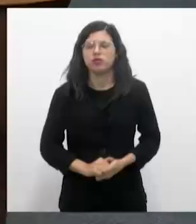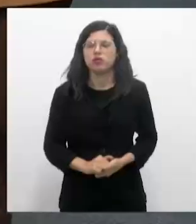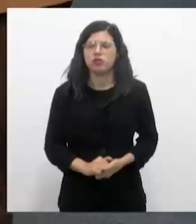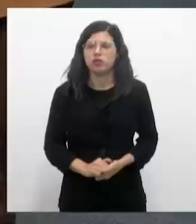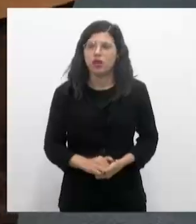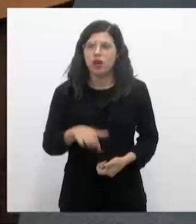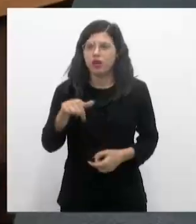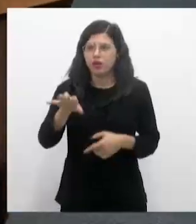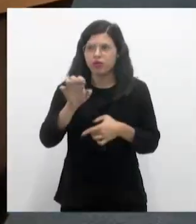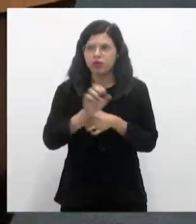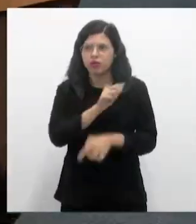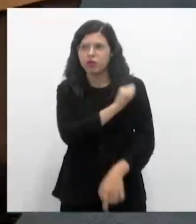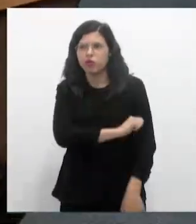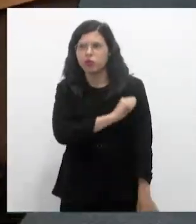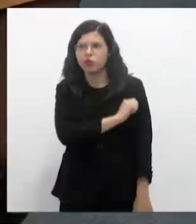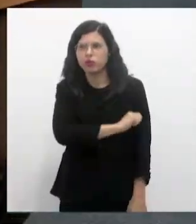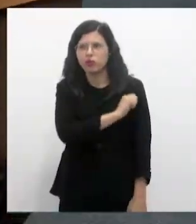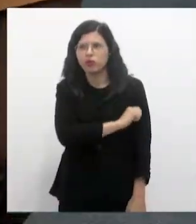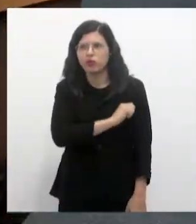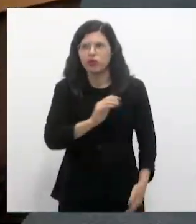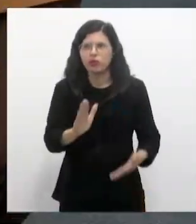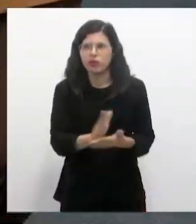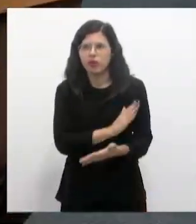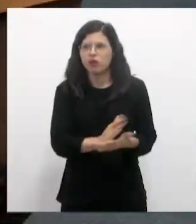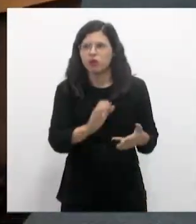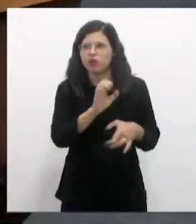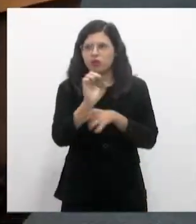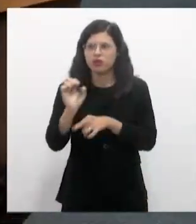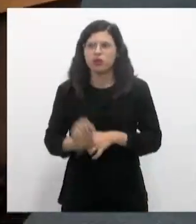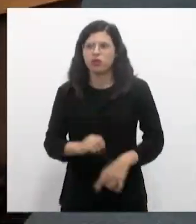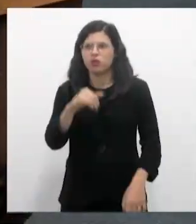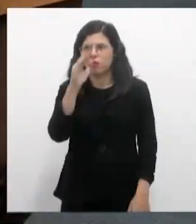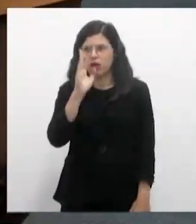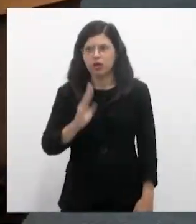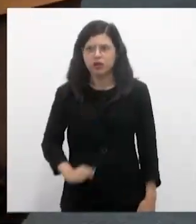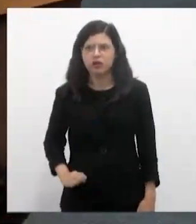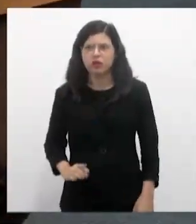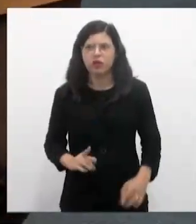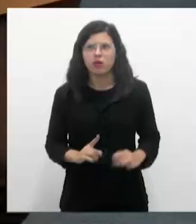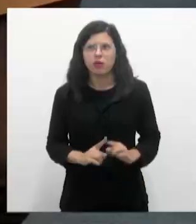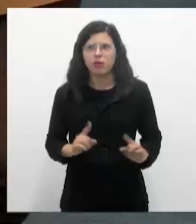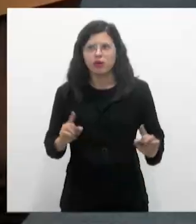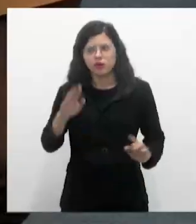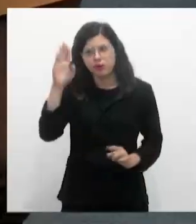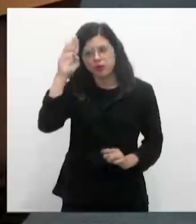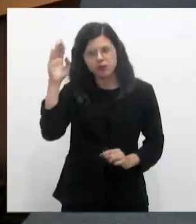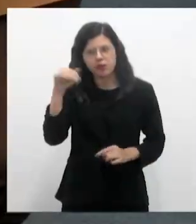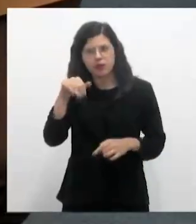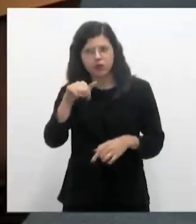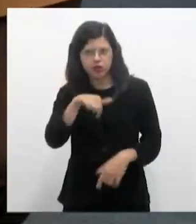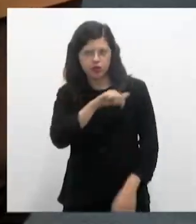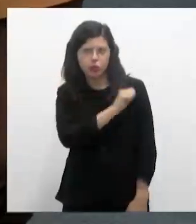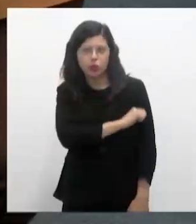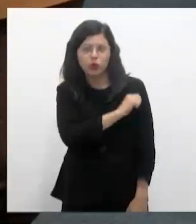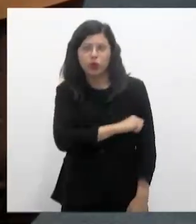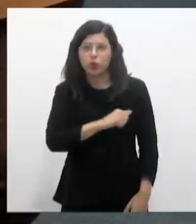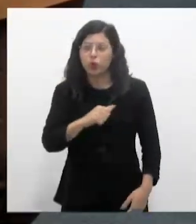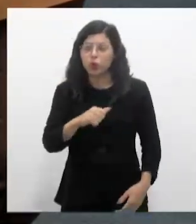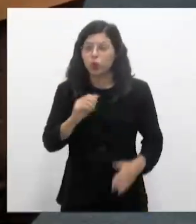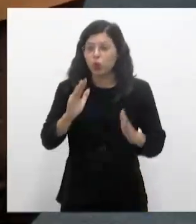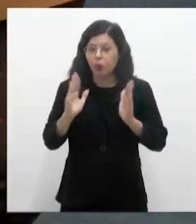aqui no estado do Rio de Janeiro, e em alguns estados do Brasil também, mas especificamente do Rio de Janeiro, no verão, as